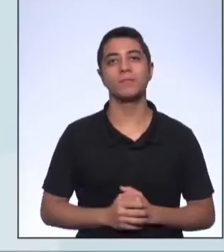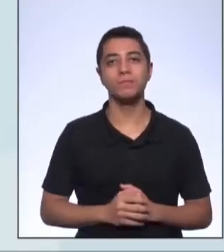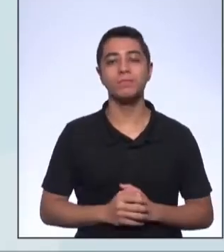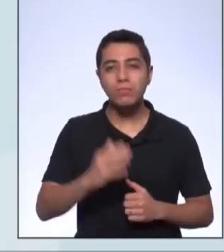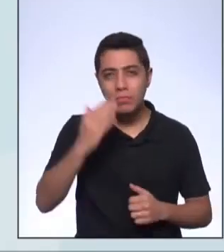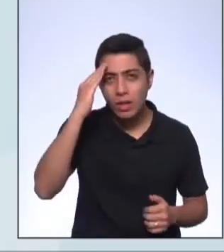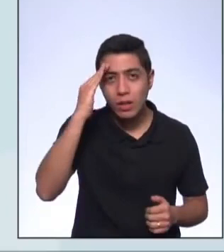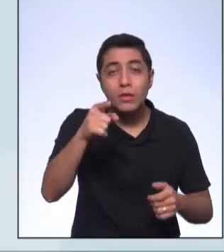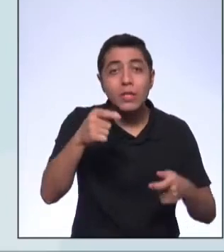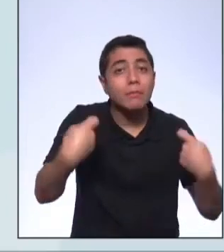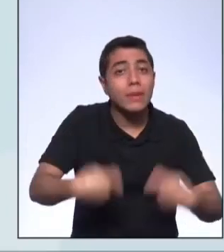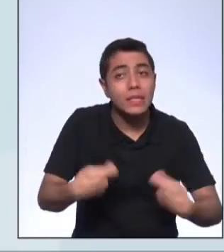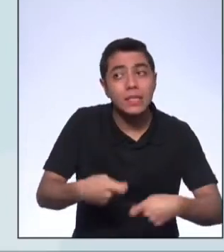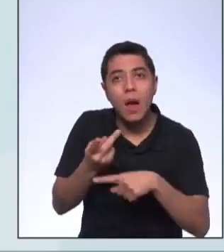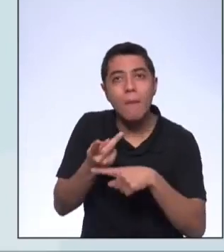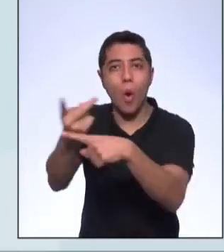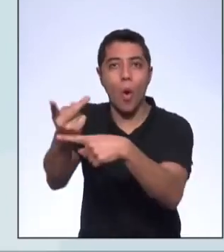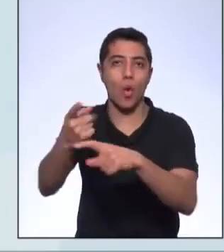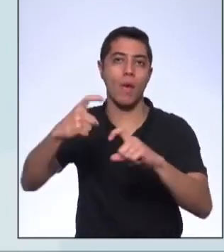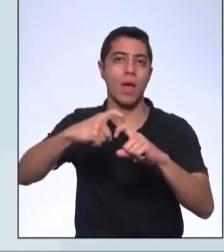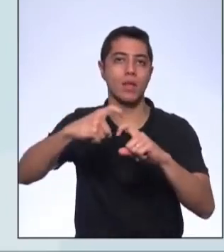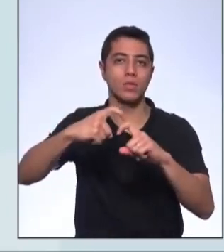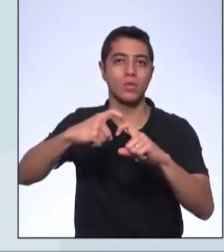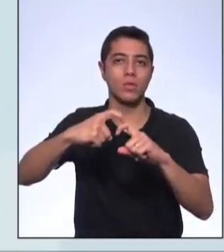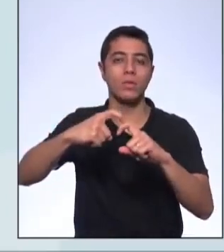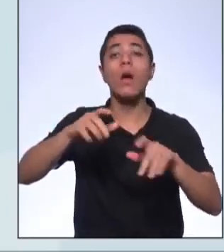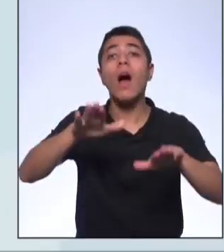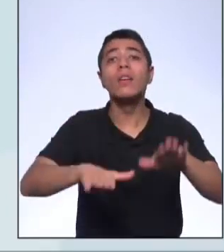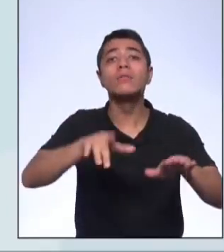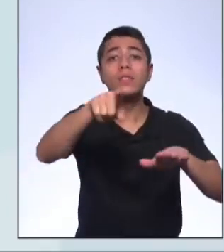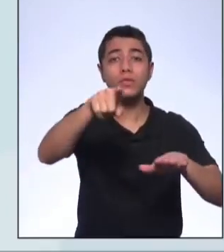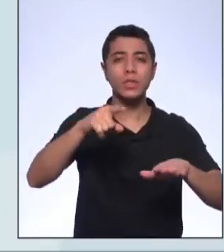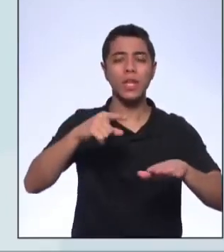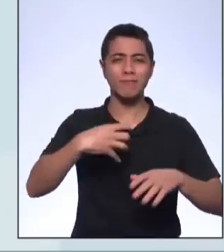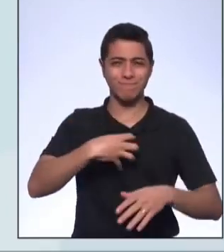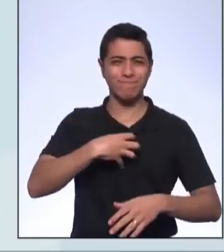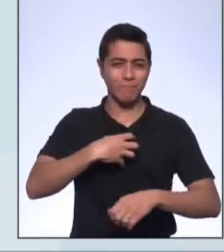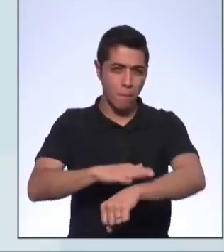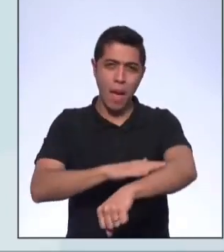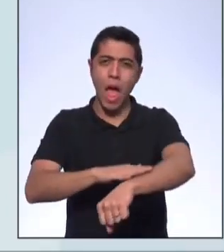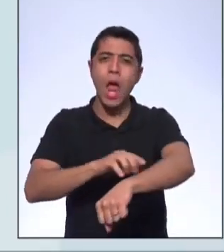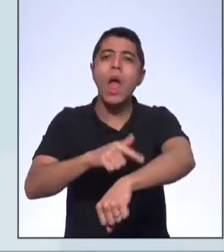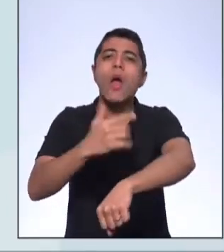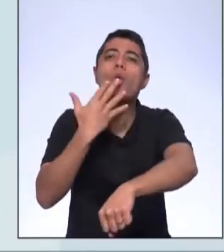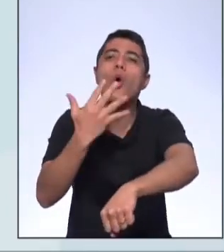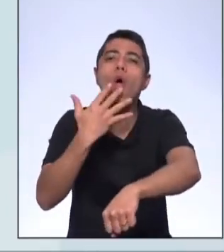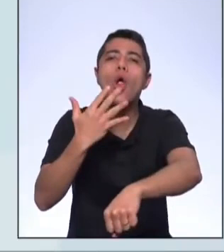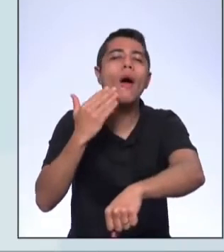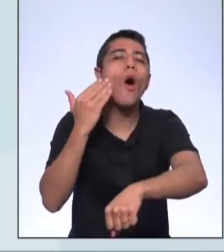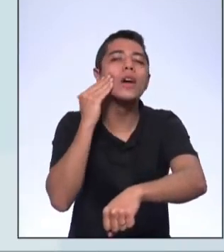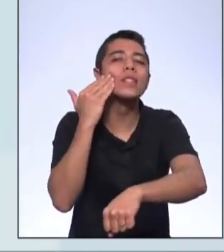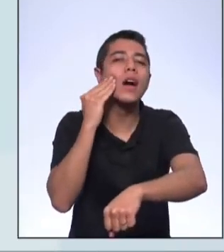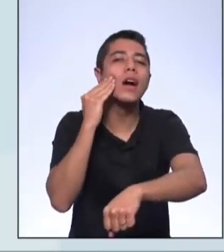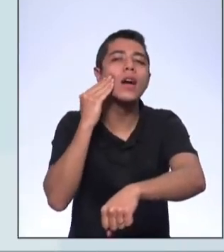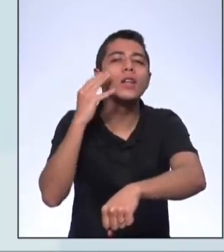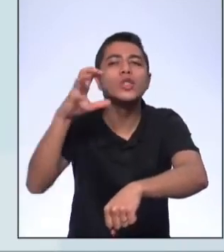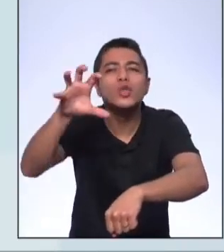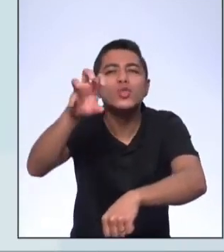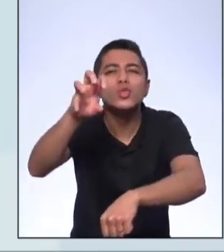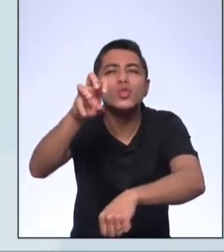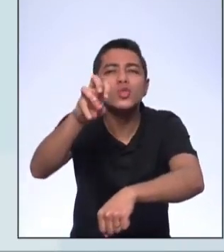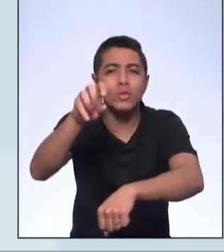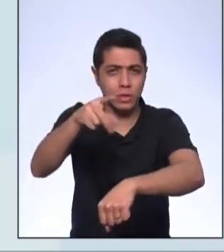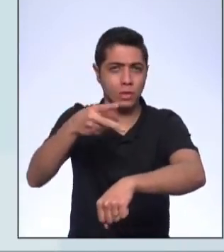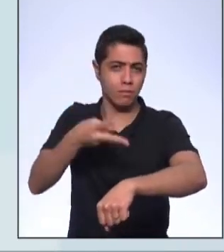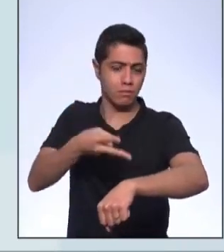exemplo, uma manchinha rosa avermelhada na minha pele ou escura e que começa a crescer. Né, professora? Exatamente. E essa manchinha, ela começa